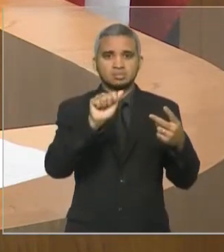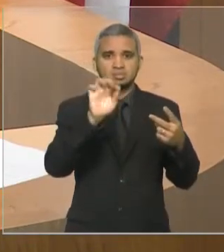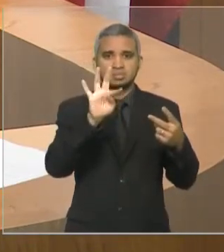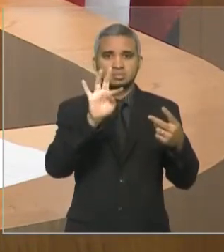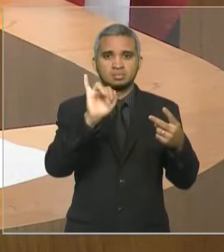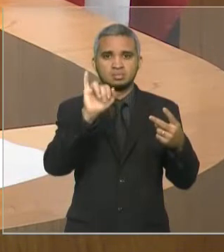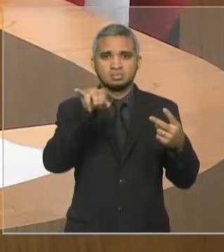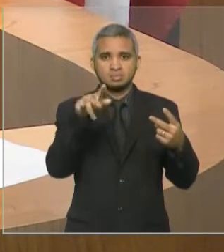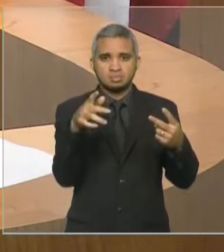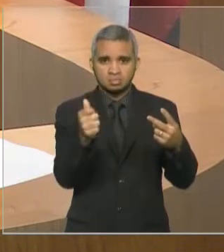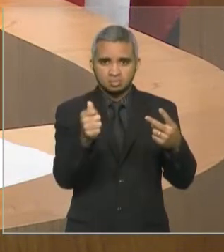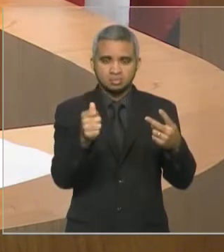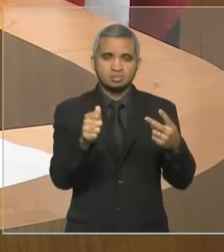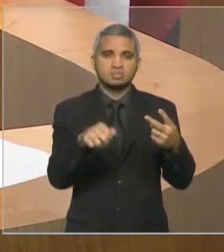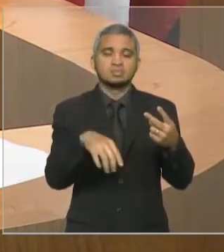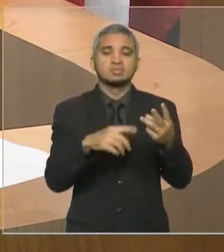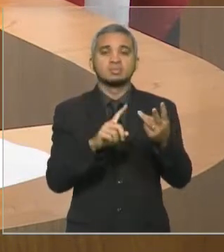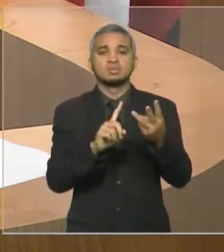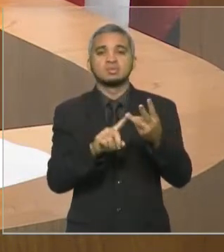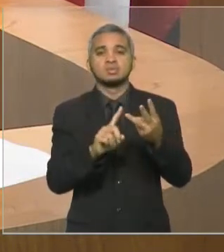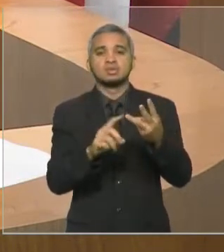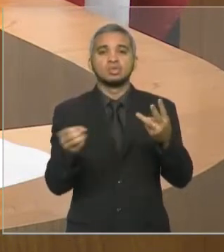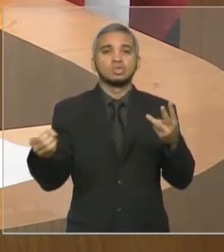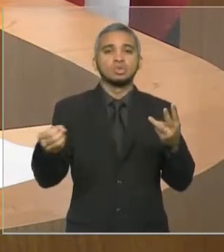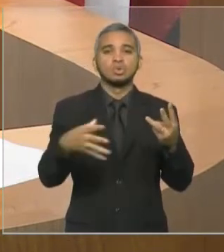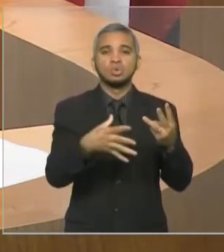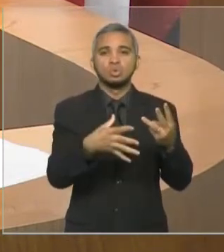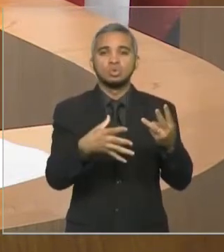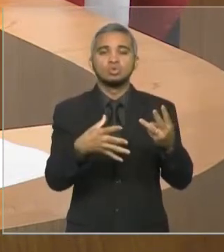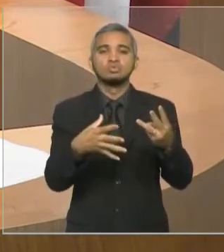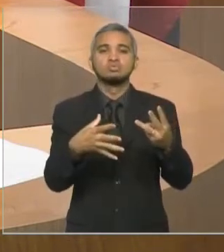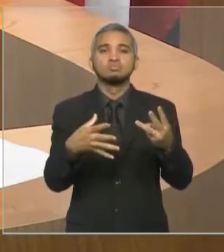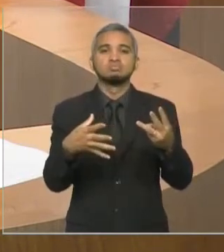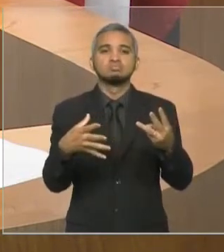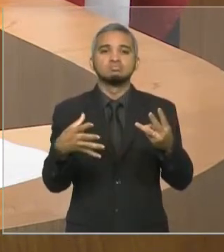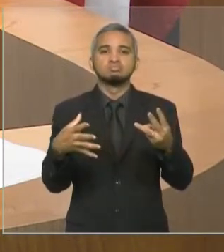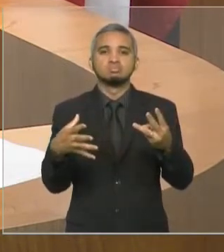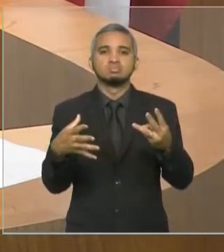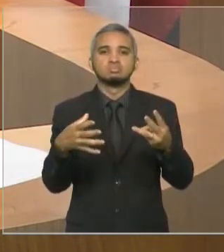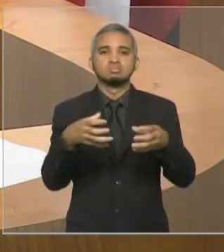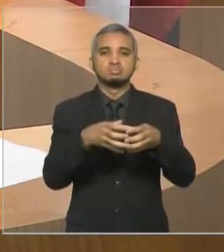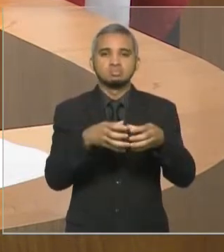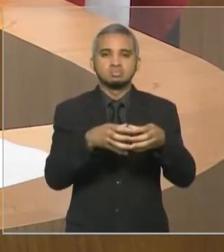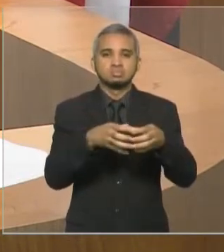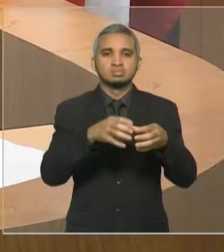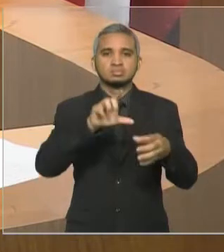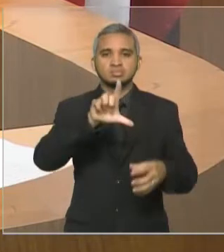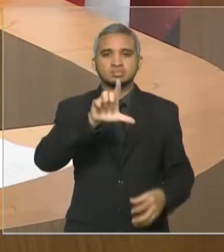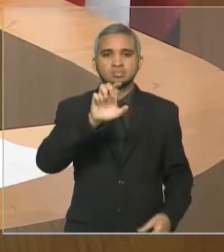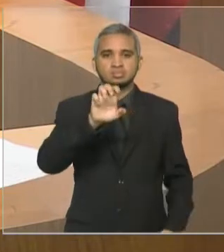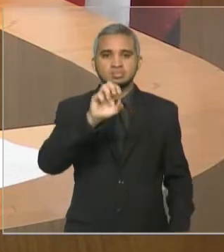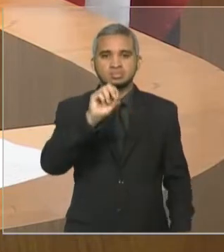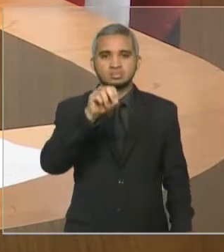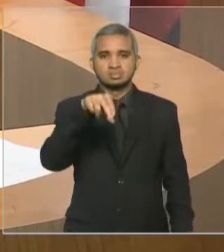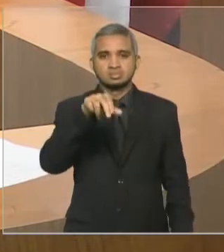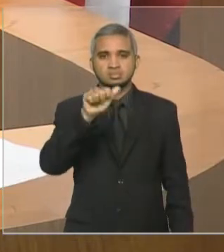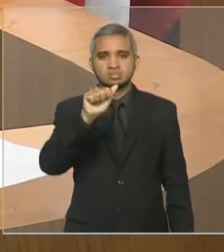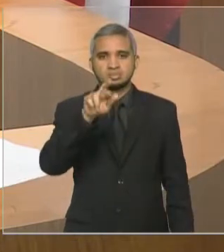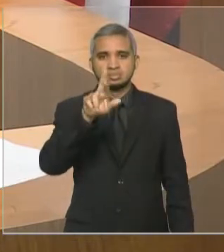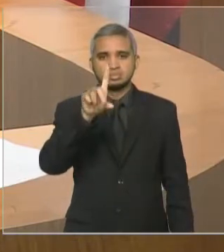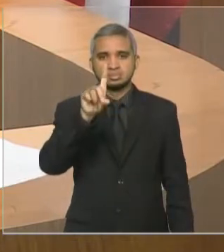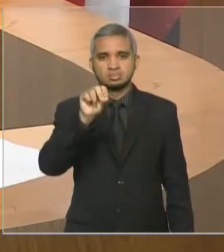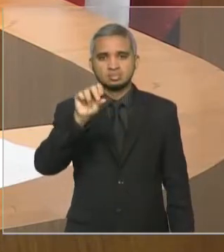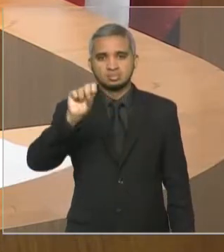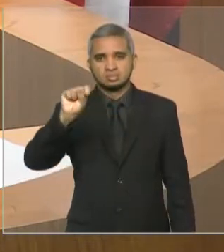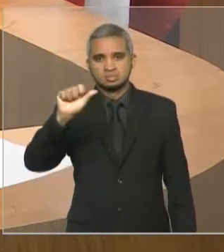ao nosso mais novo integrante do nosso partido, Leonardo Sá, que é uma honra tê-lo em